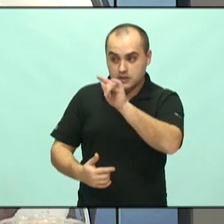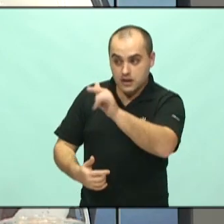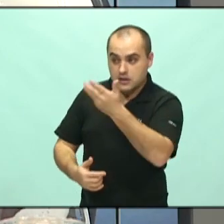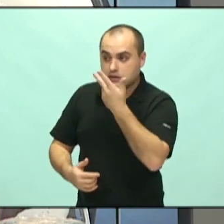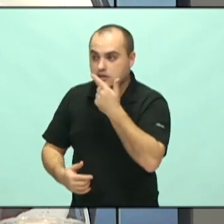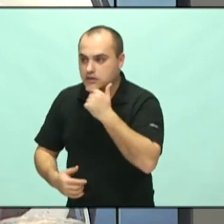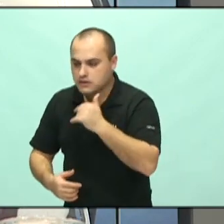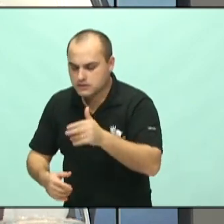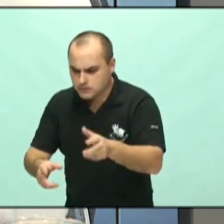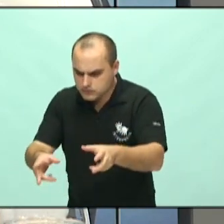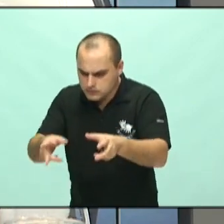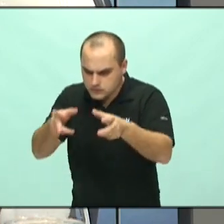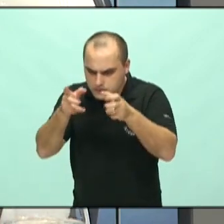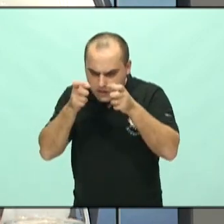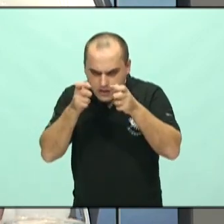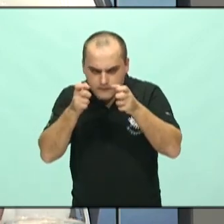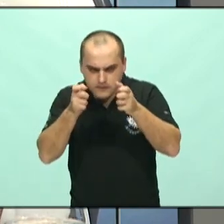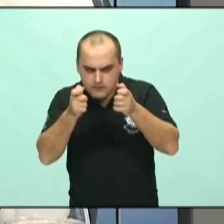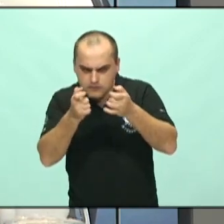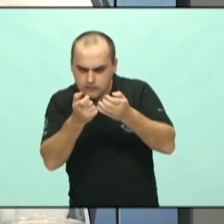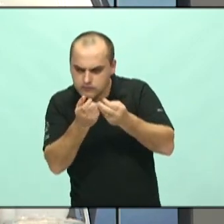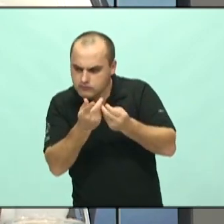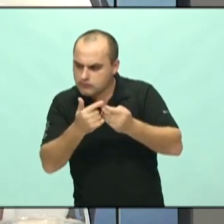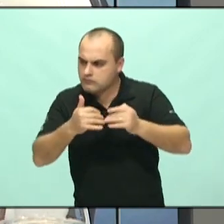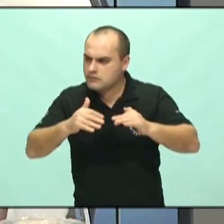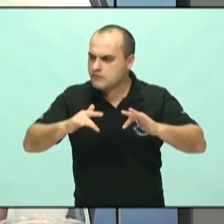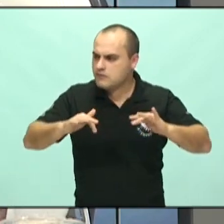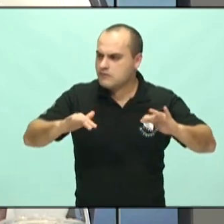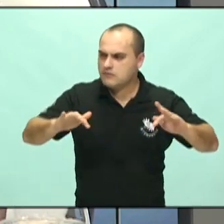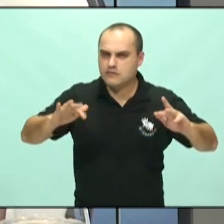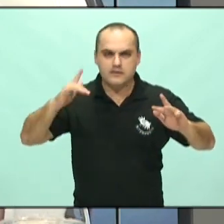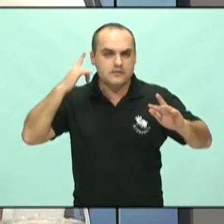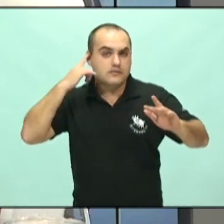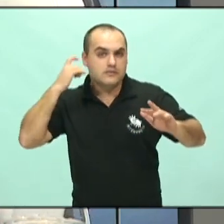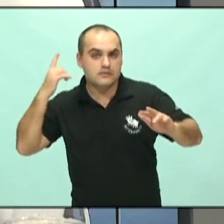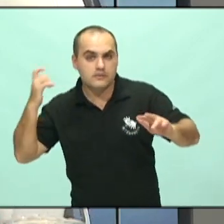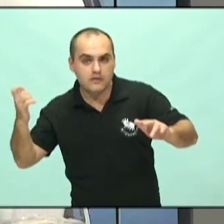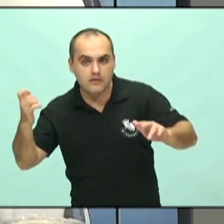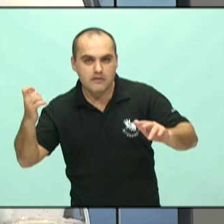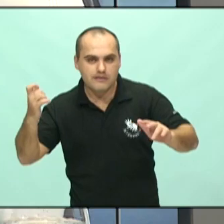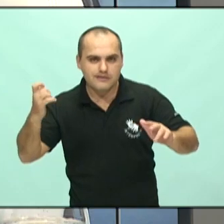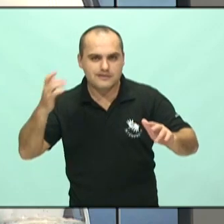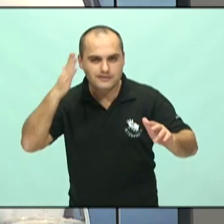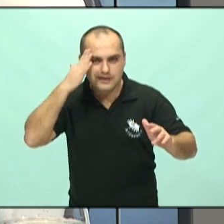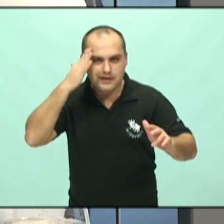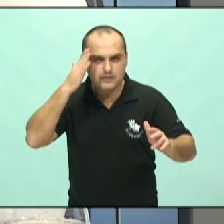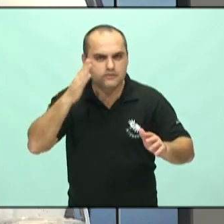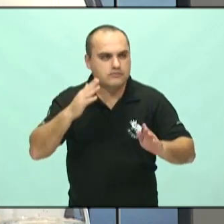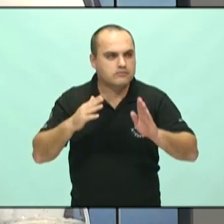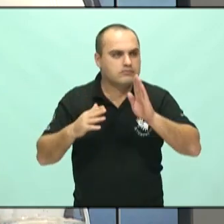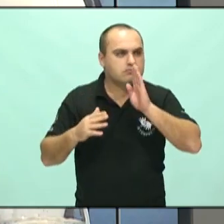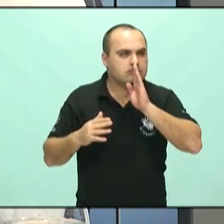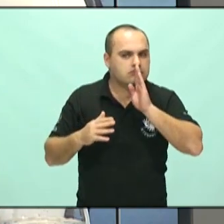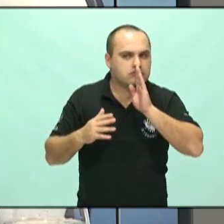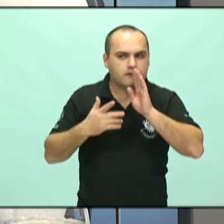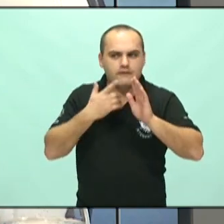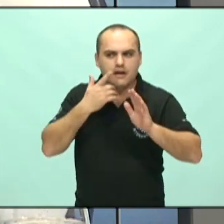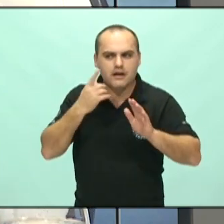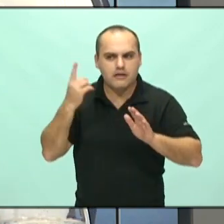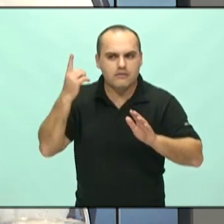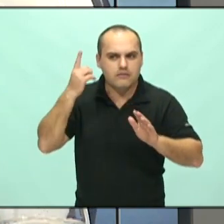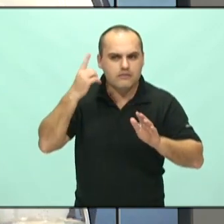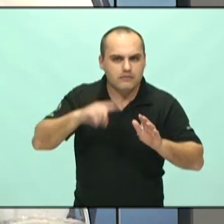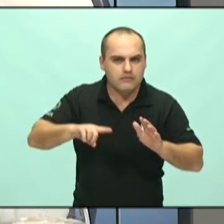a sonoridade, né? Então, tem coisas que tu trabalha, assim, a questão da repetição, a questão dos silêncios. E a gente